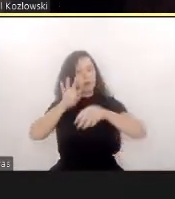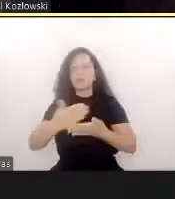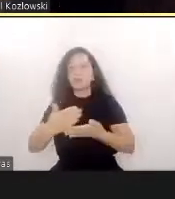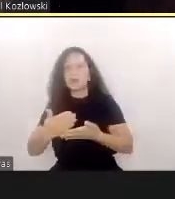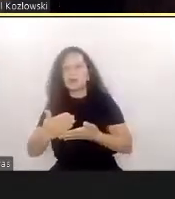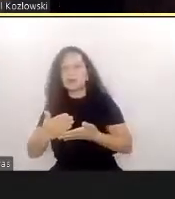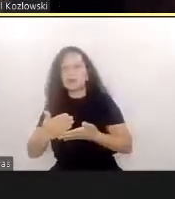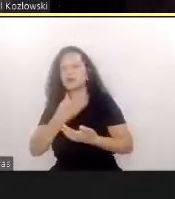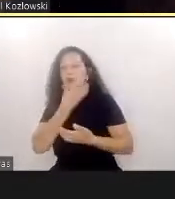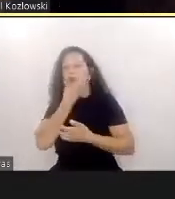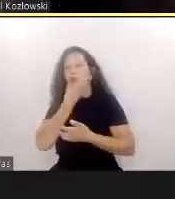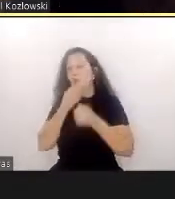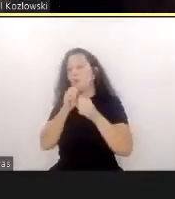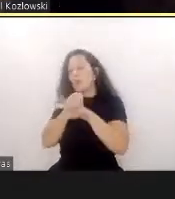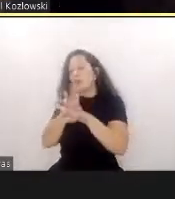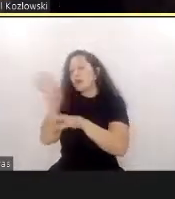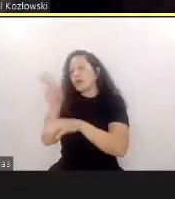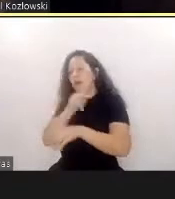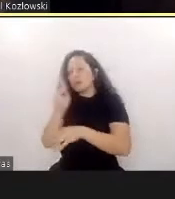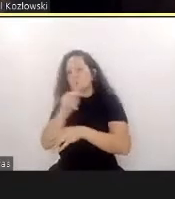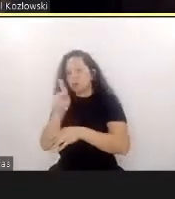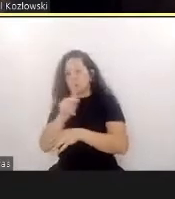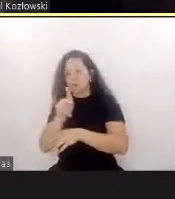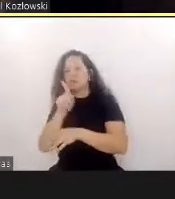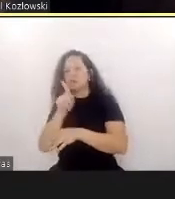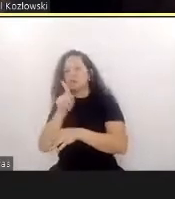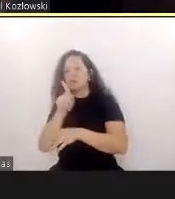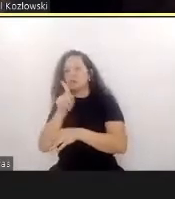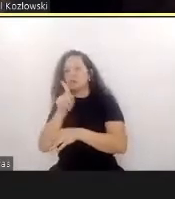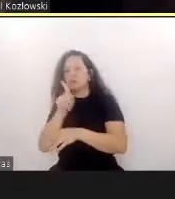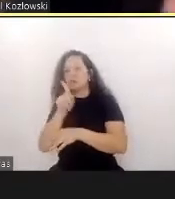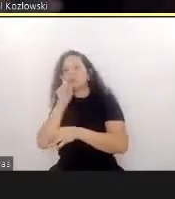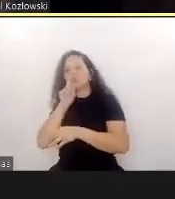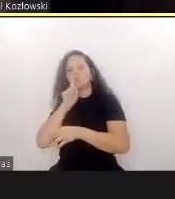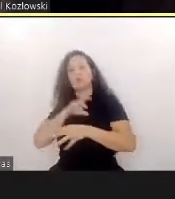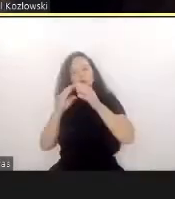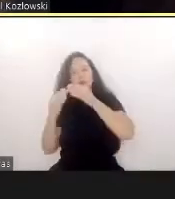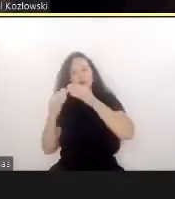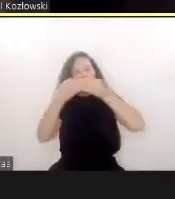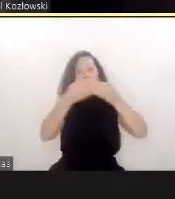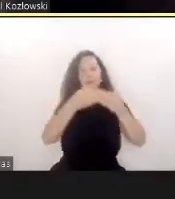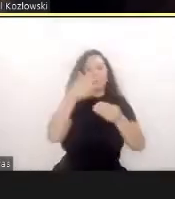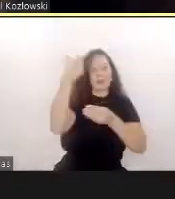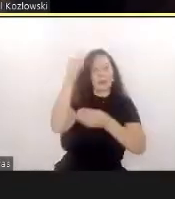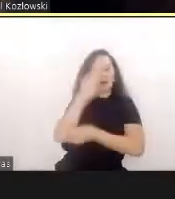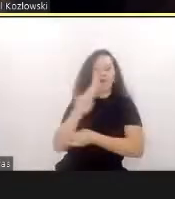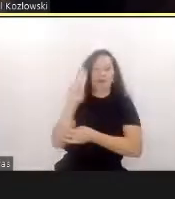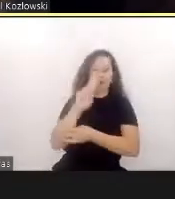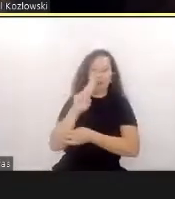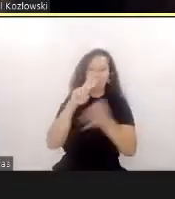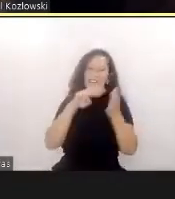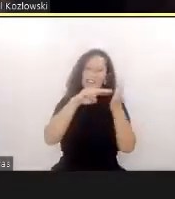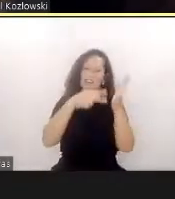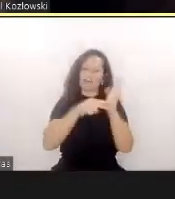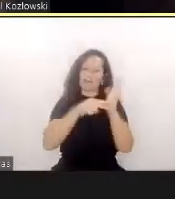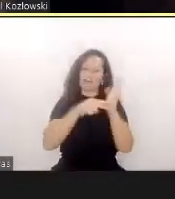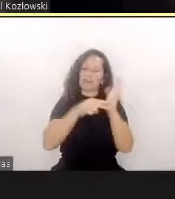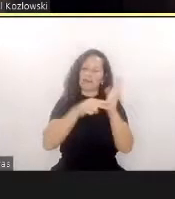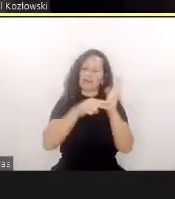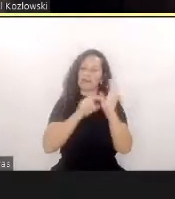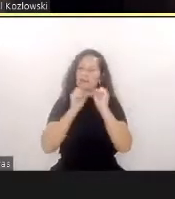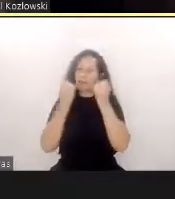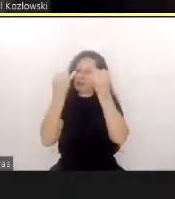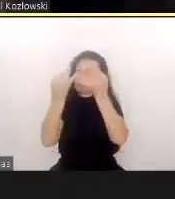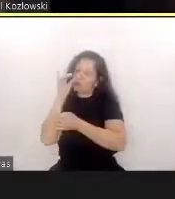eu me juntei quando ele se mudou para o MIT. Ou seja, para explicar bem cientificamente, eu peguei o